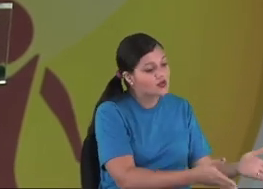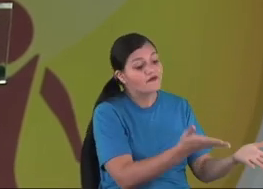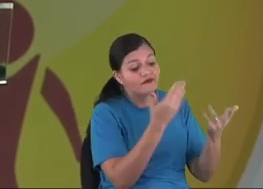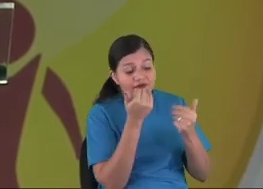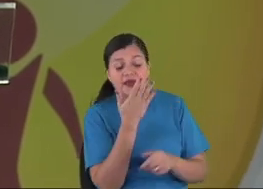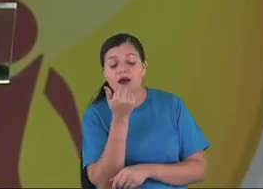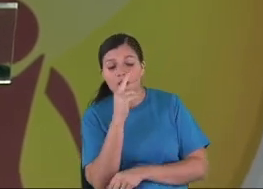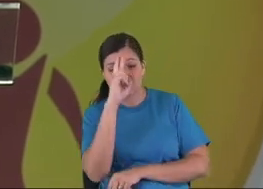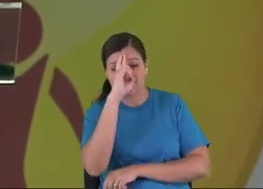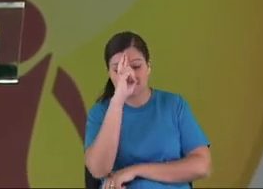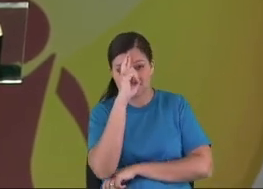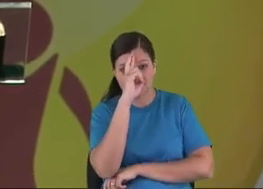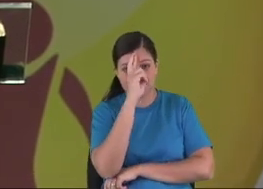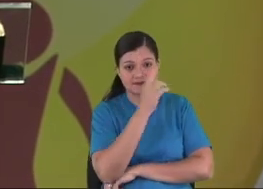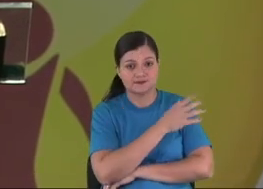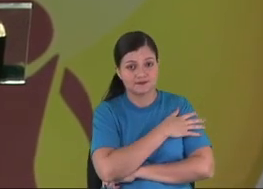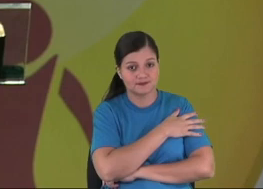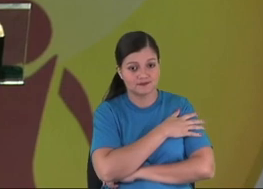almoçar.